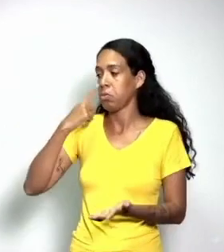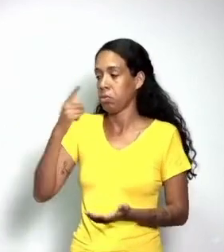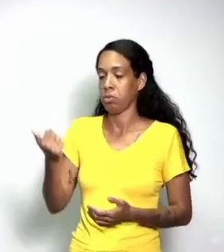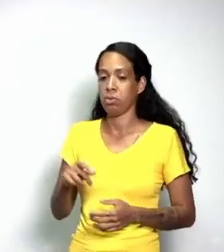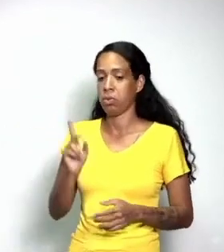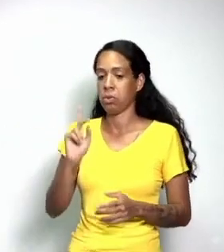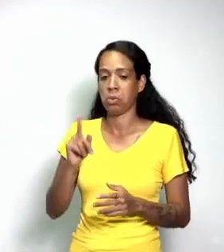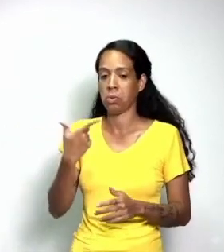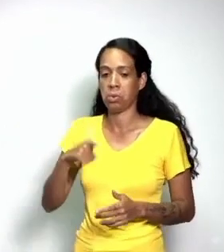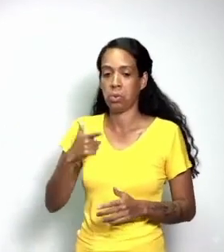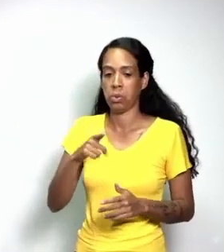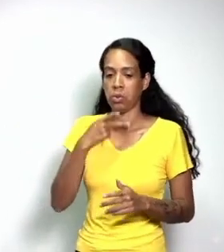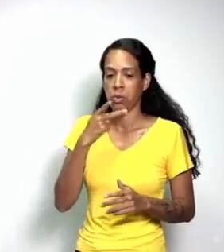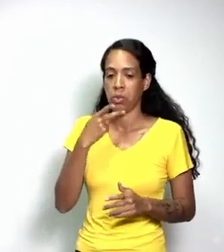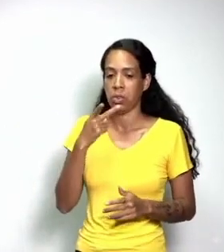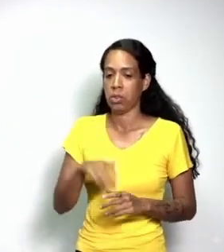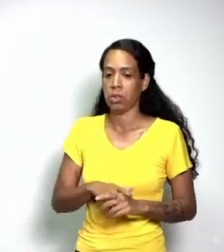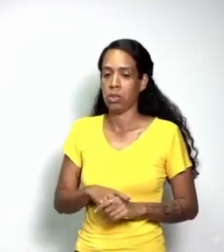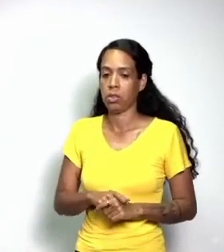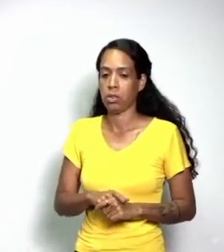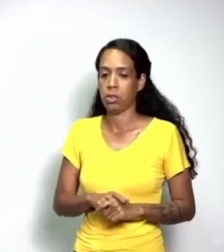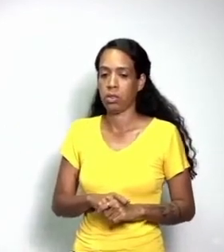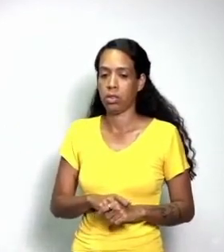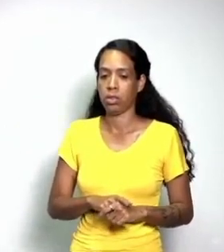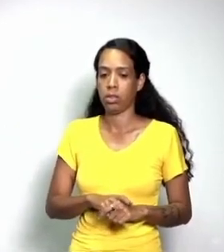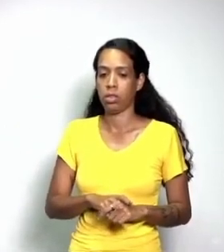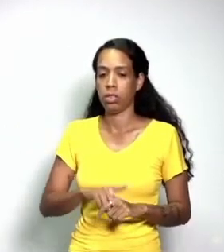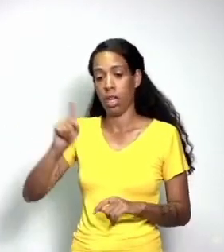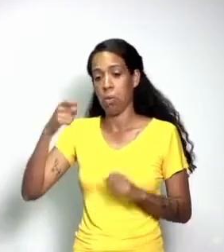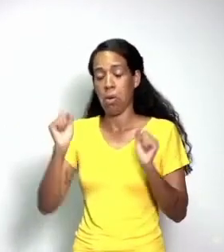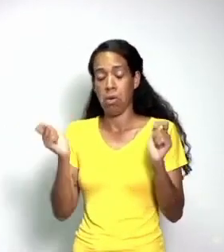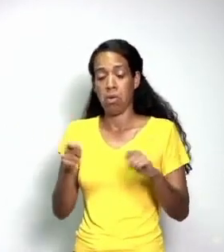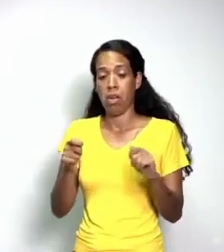Não. Não, não sei dizer a altura. A gente pode medir depois.